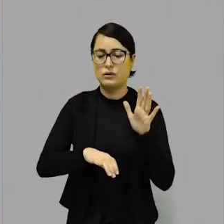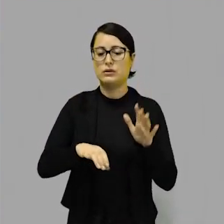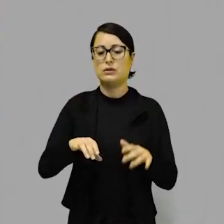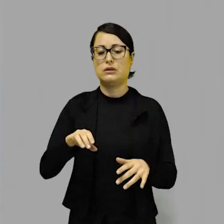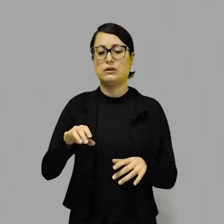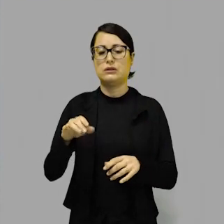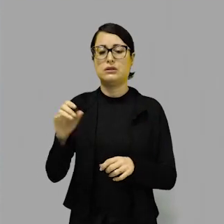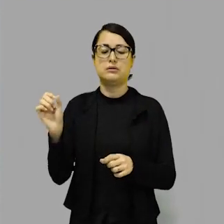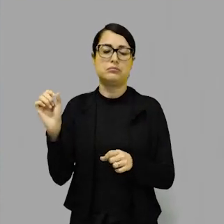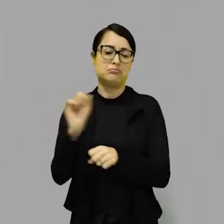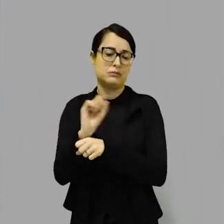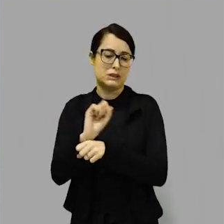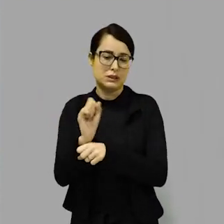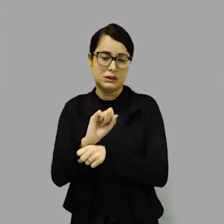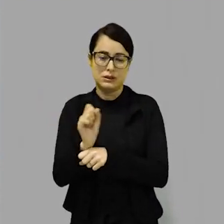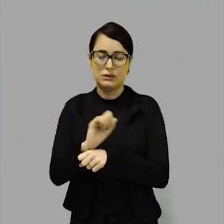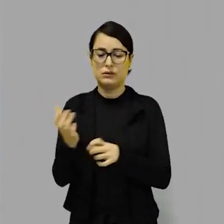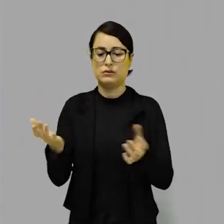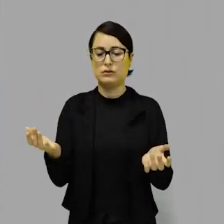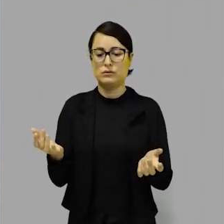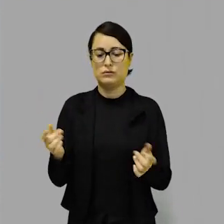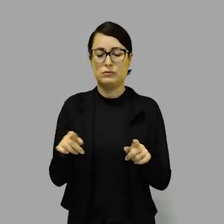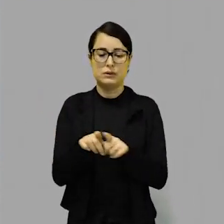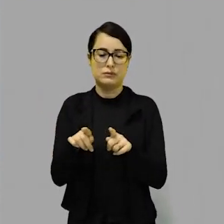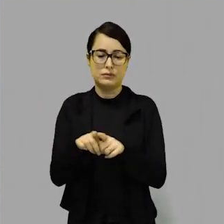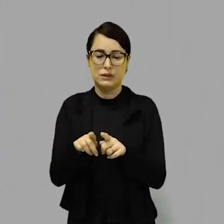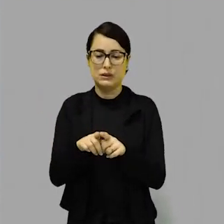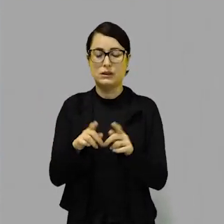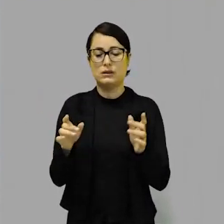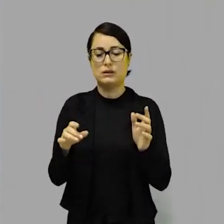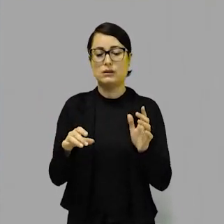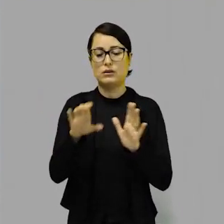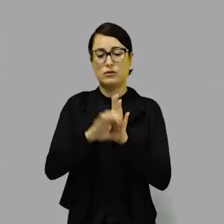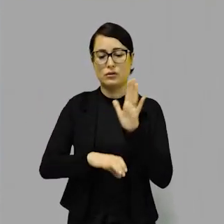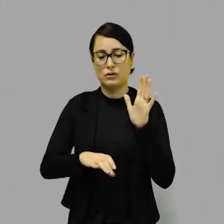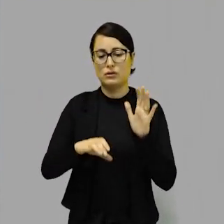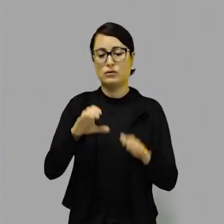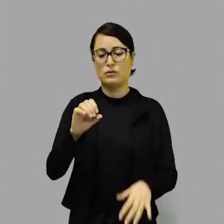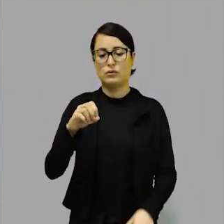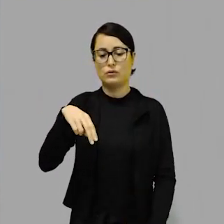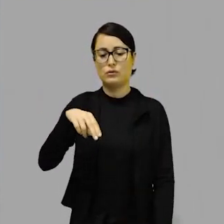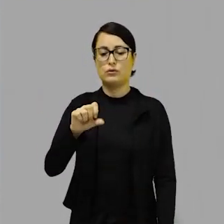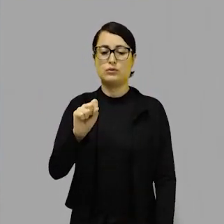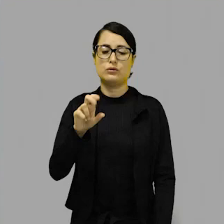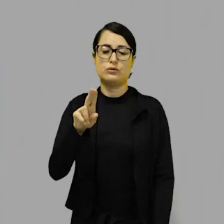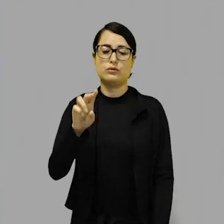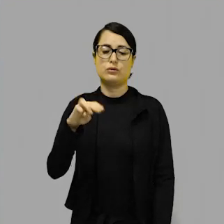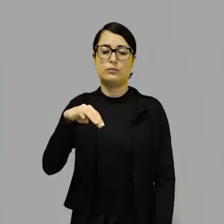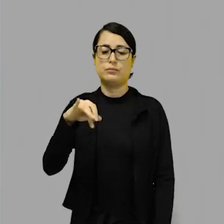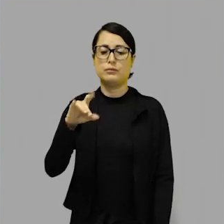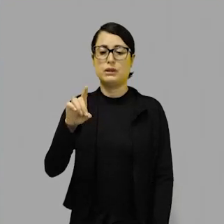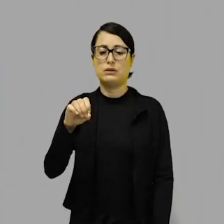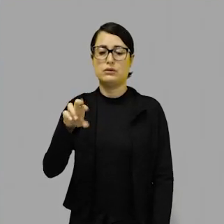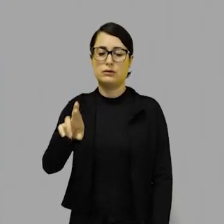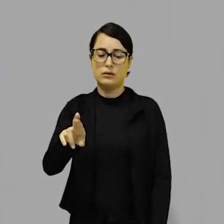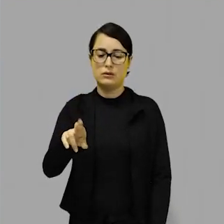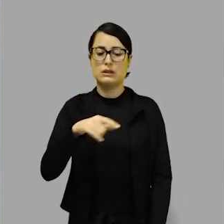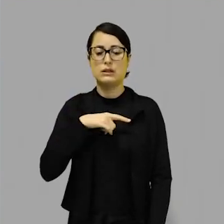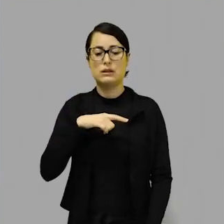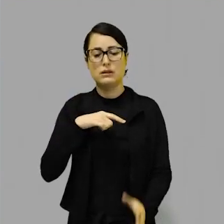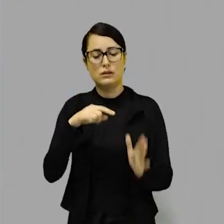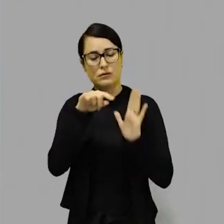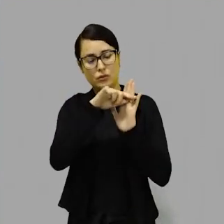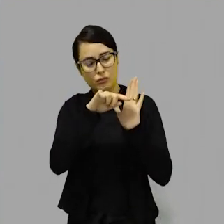do Consumidor. O que esse conjunto de leis, esses vários códigos determinam? Determinam condutas que